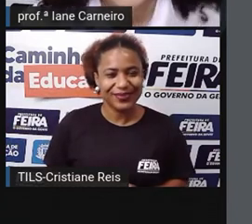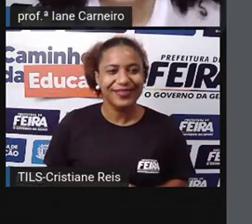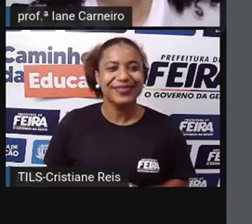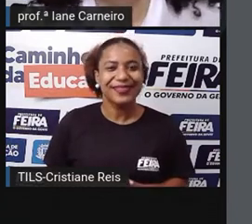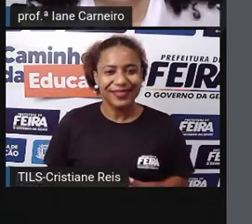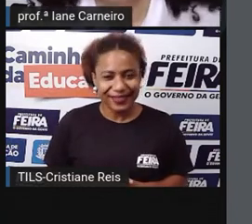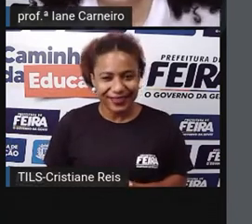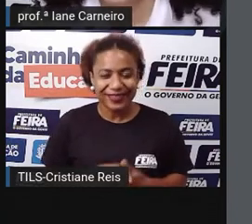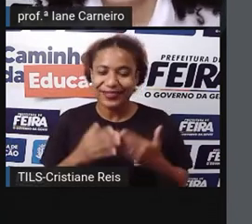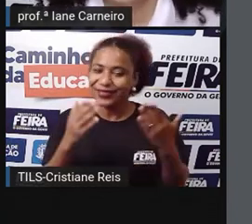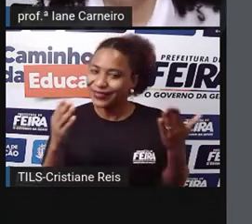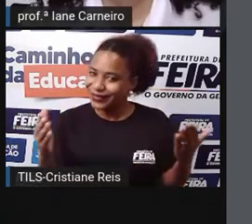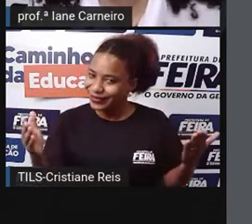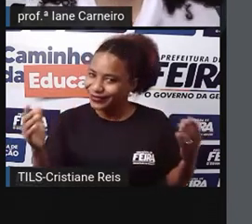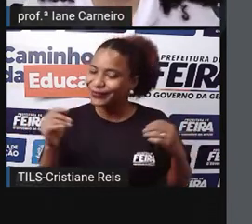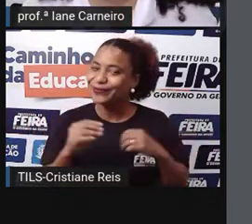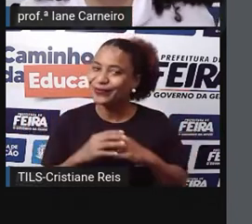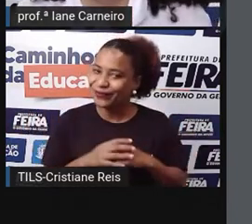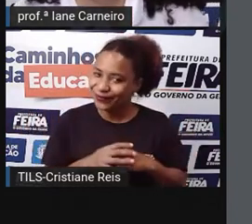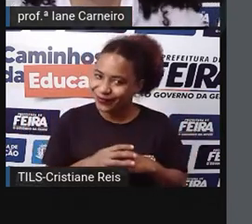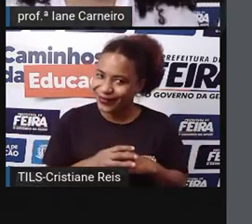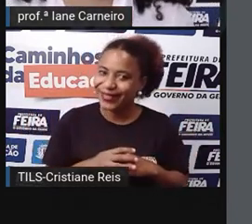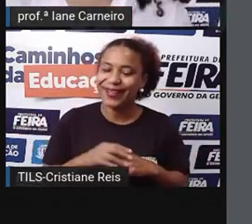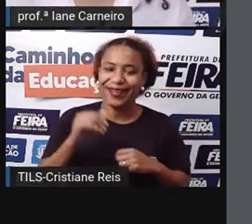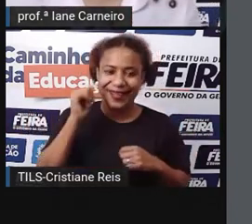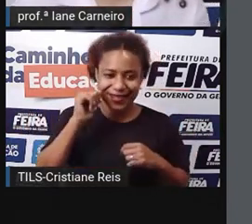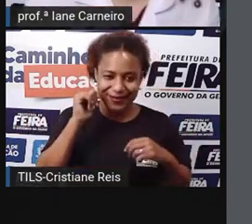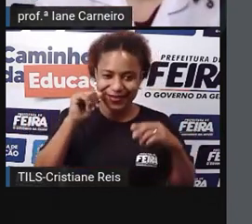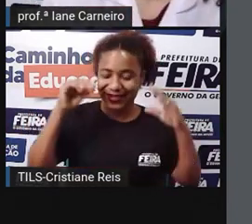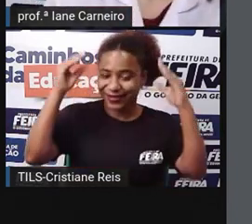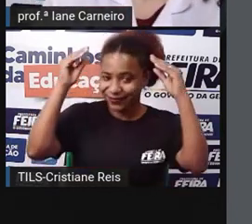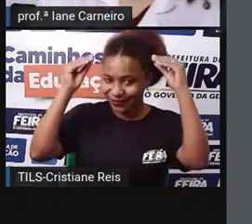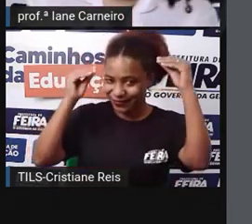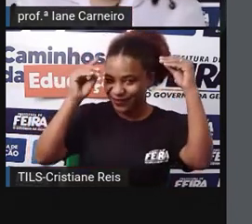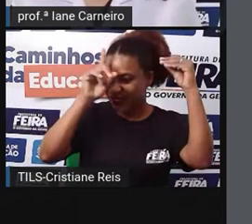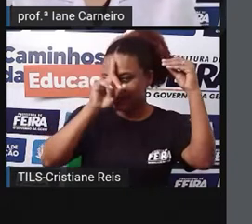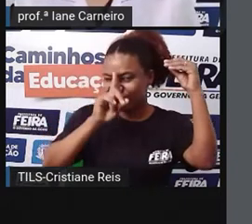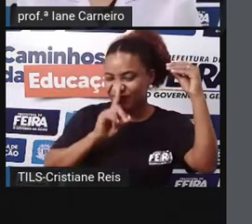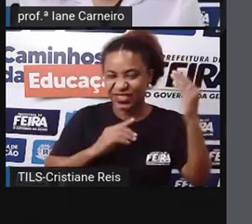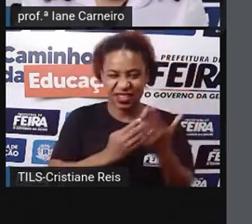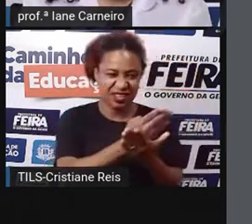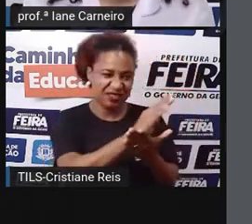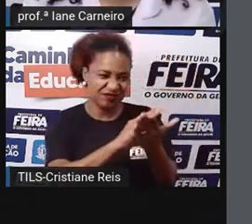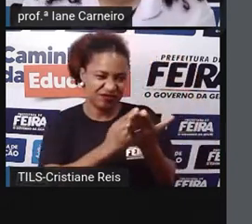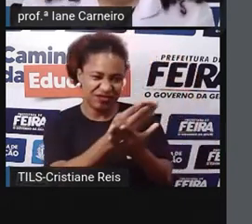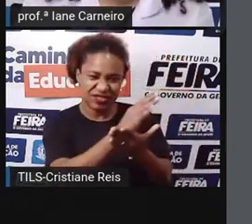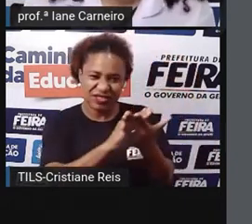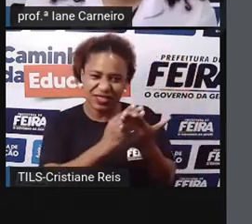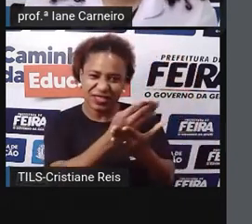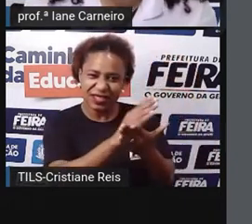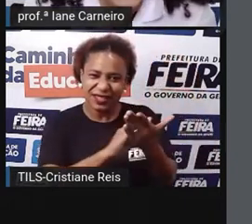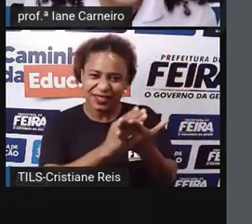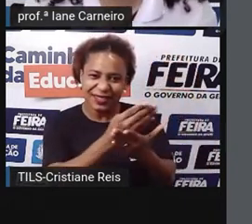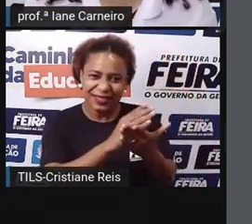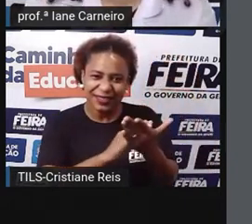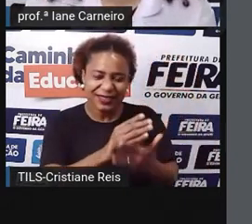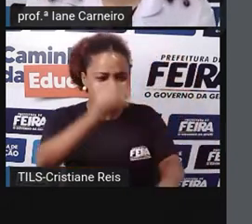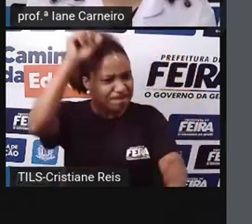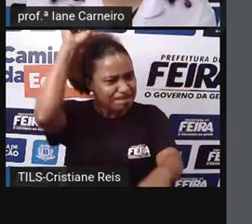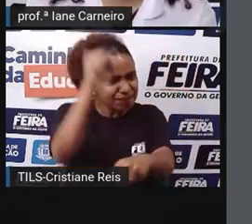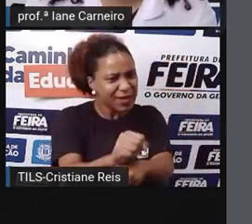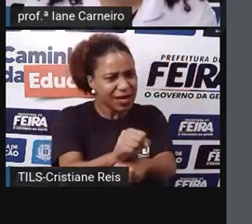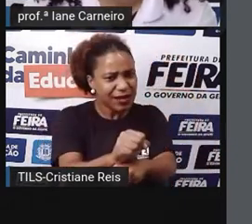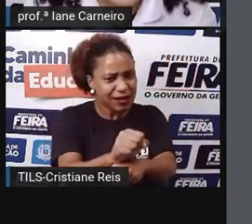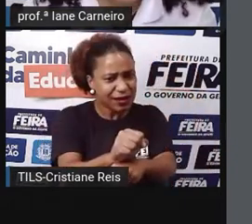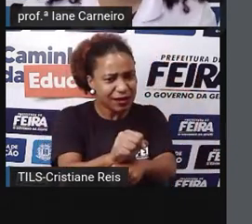Aí, Chapeuzinho encheu e disse: Para sim, agora já, do